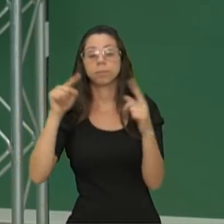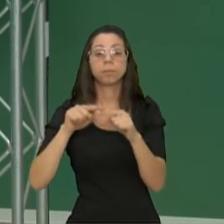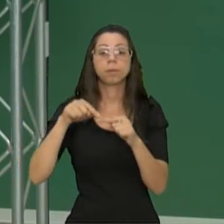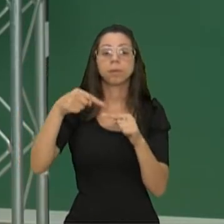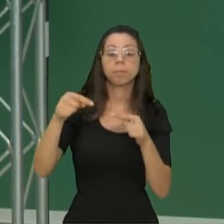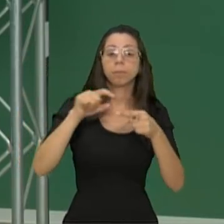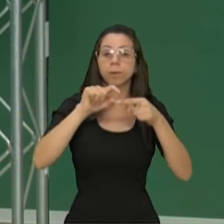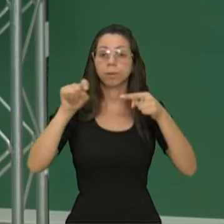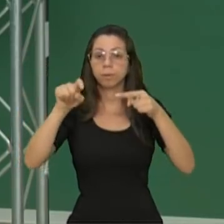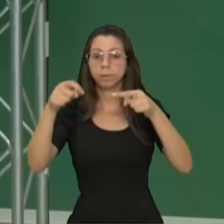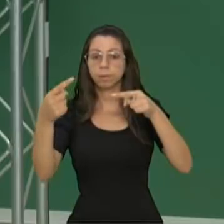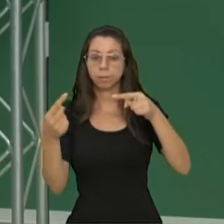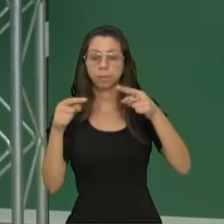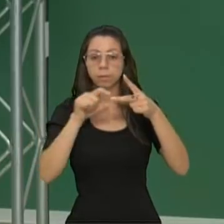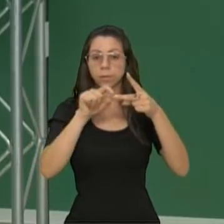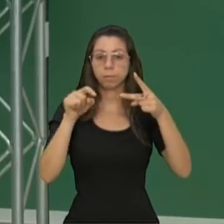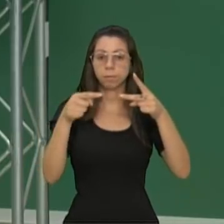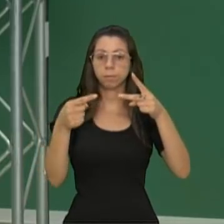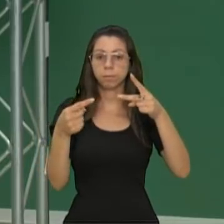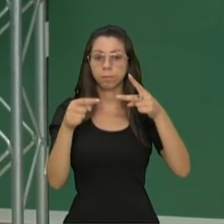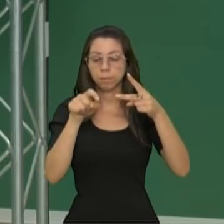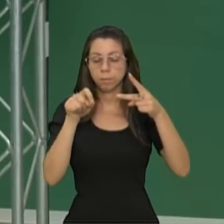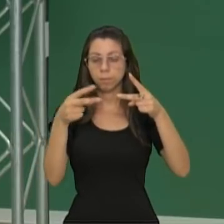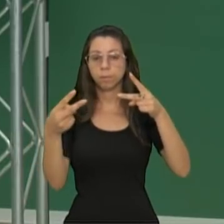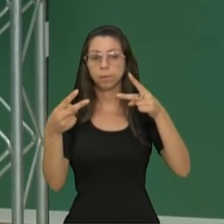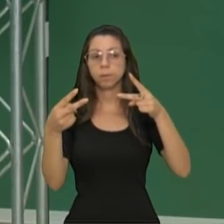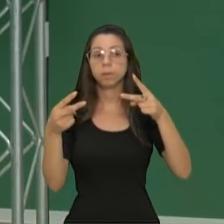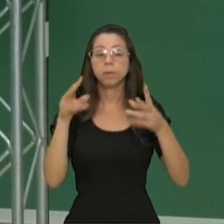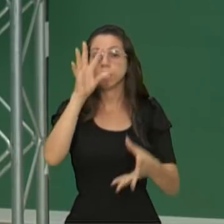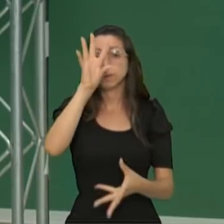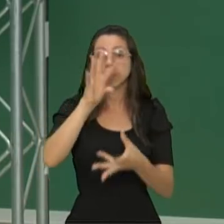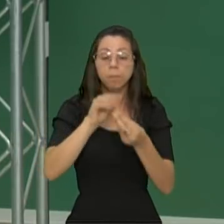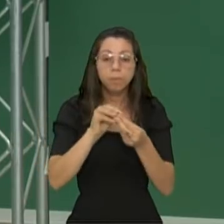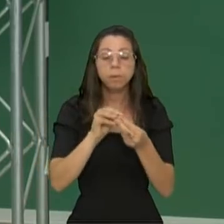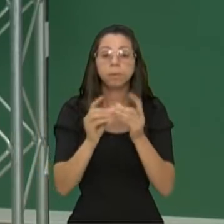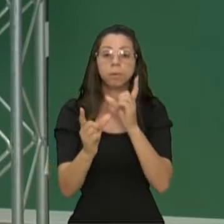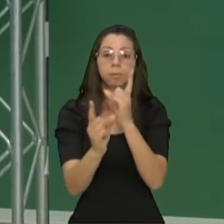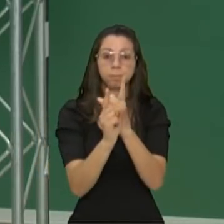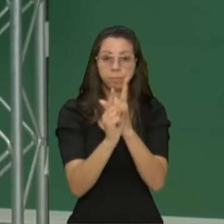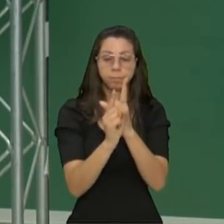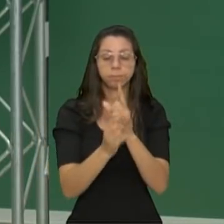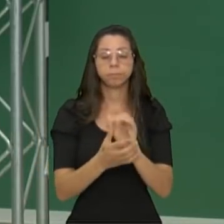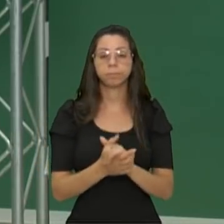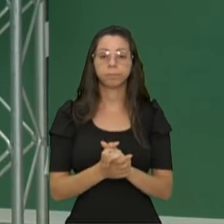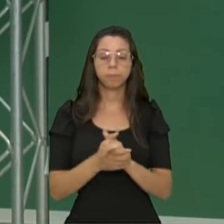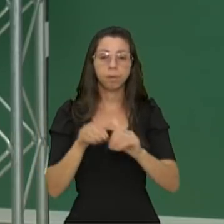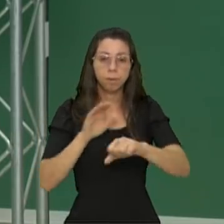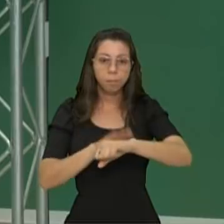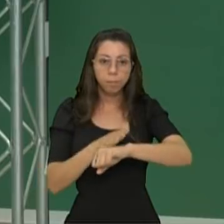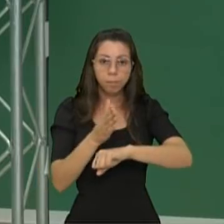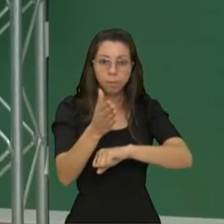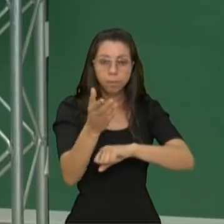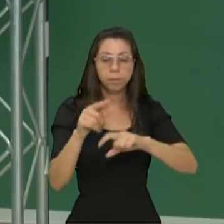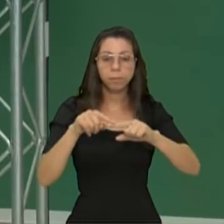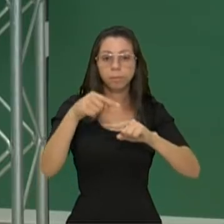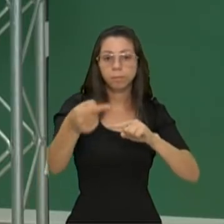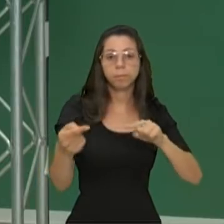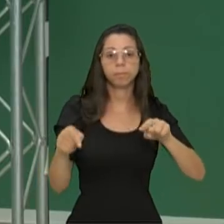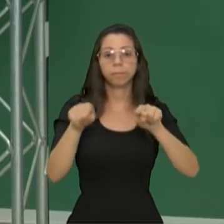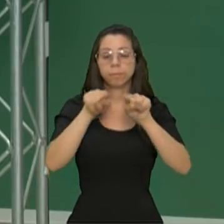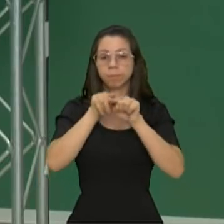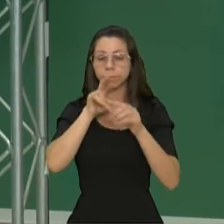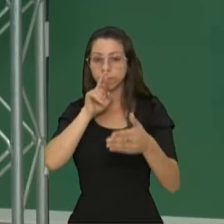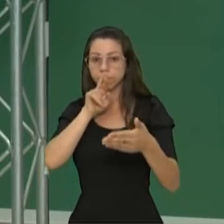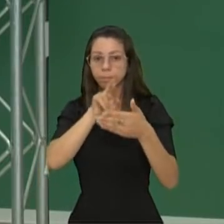depois disso, calcular x1 e x2 e interpretar os resultados encontrados. Ok? Um tempinho para vocês e nós já voltamos